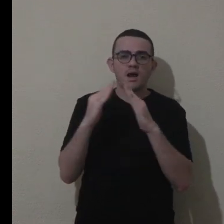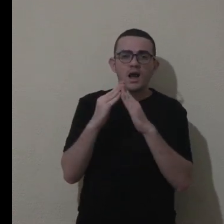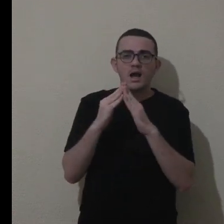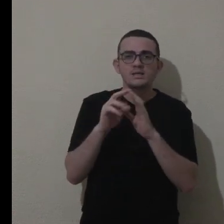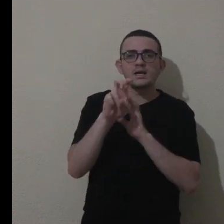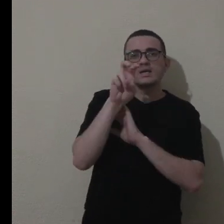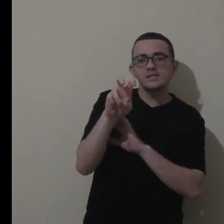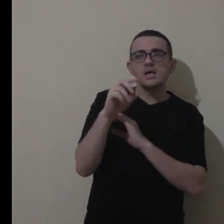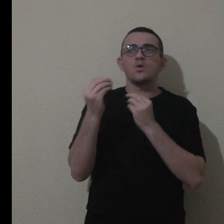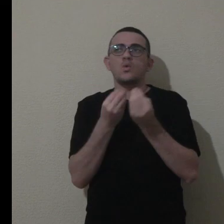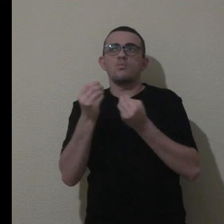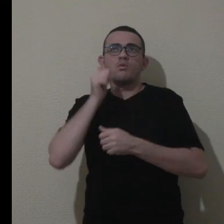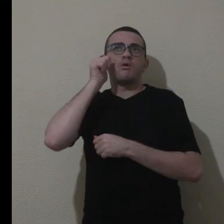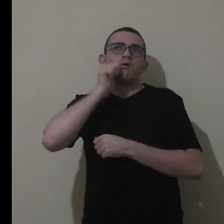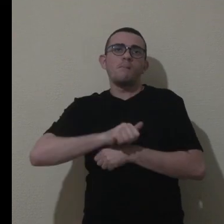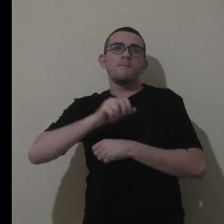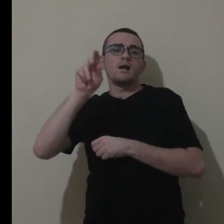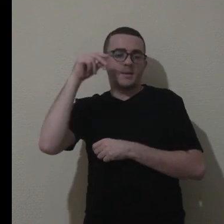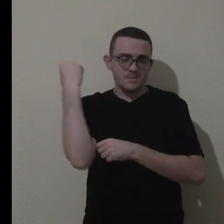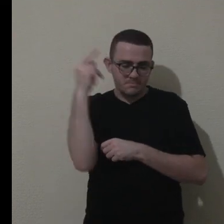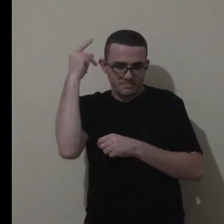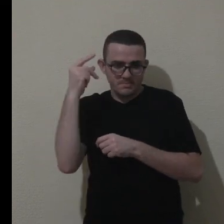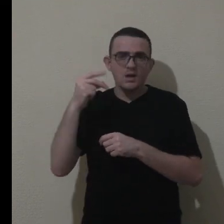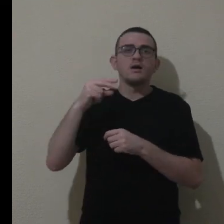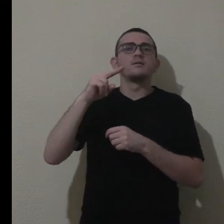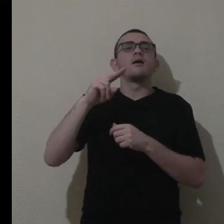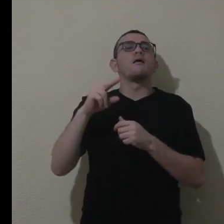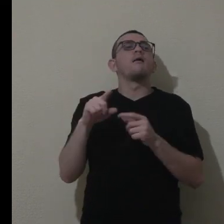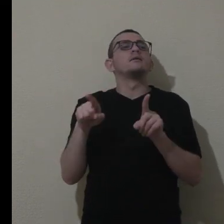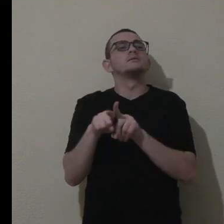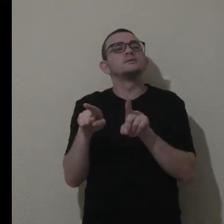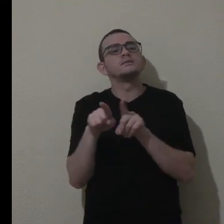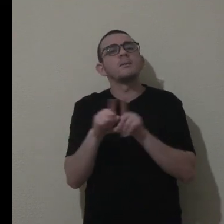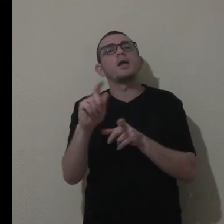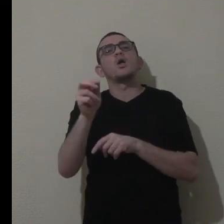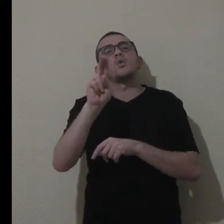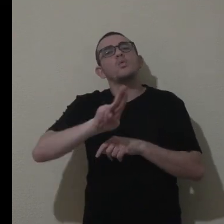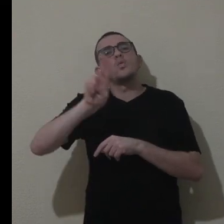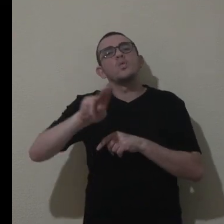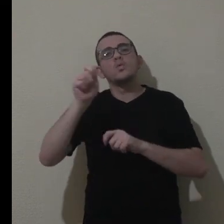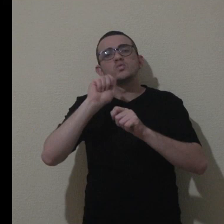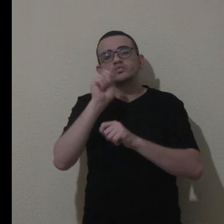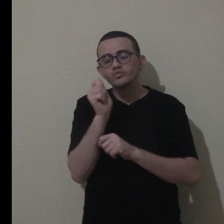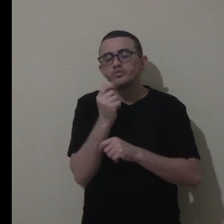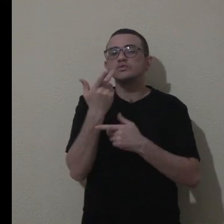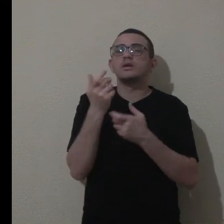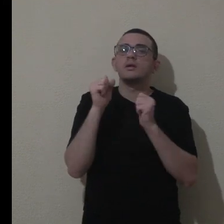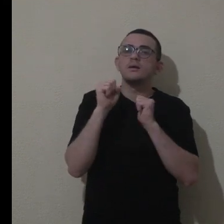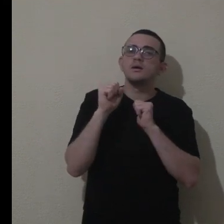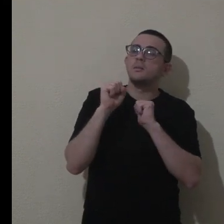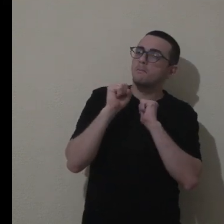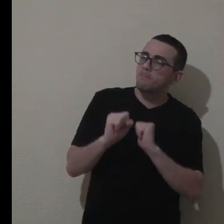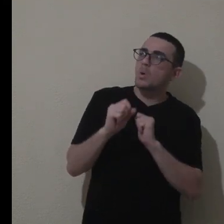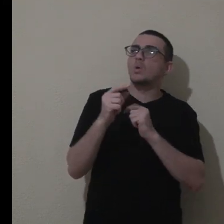mãe ser tratado com violência, né, uso de substâncias psicoativas, seja